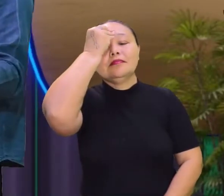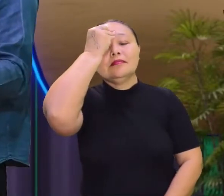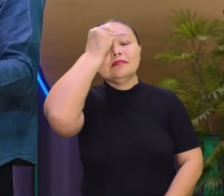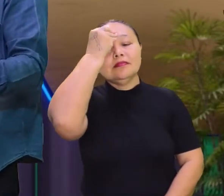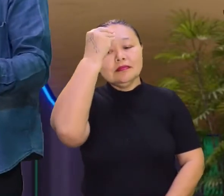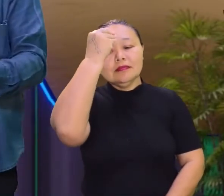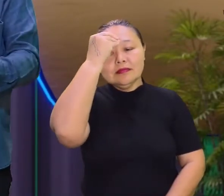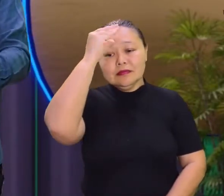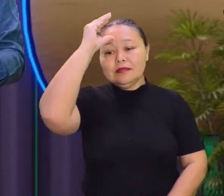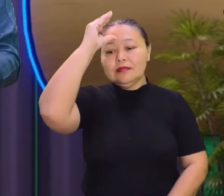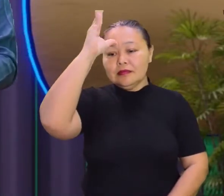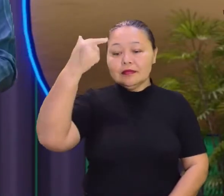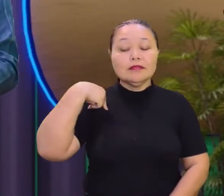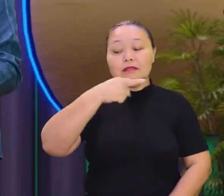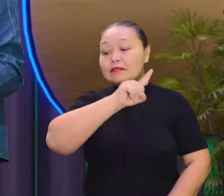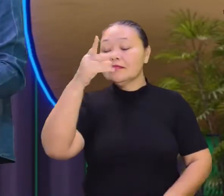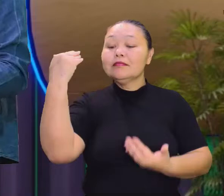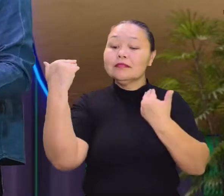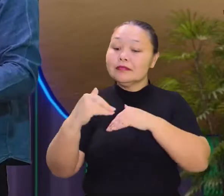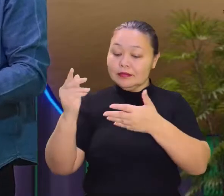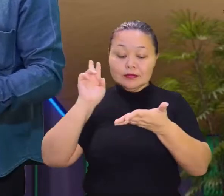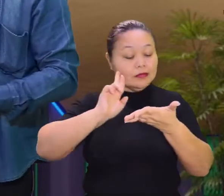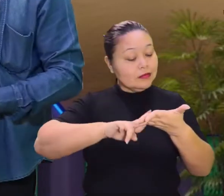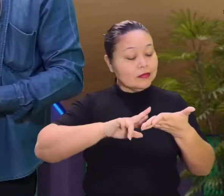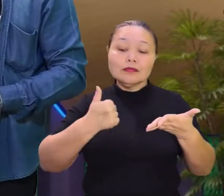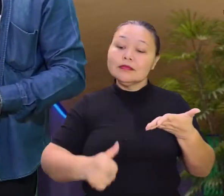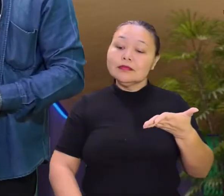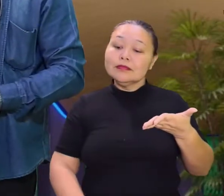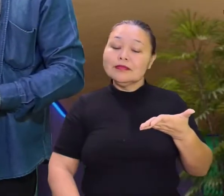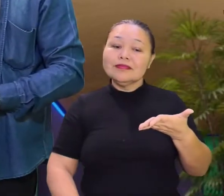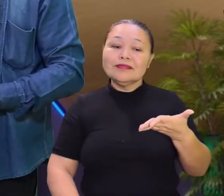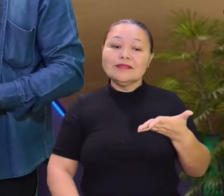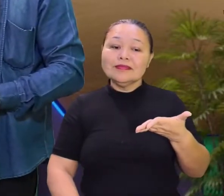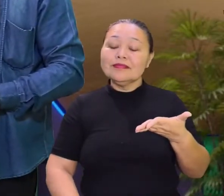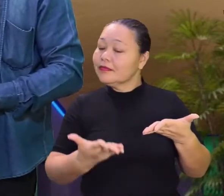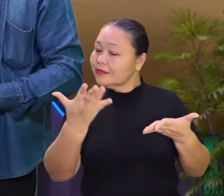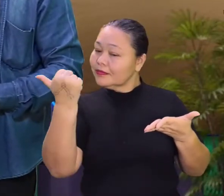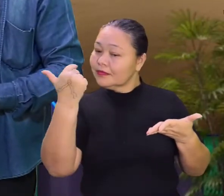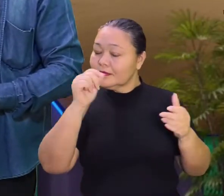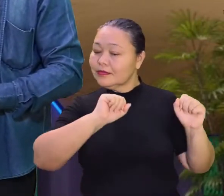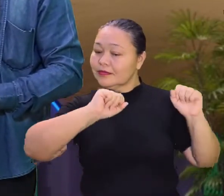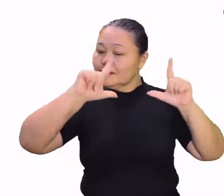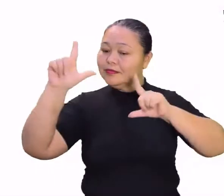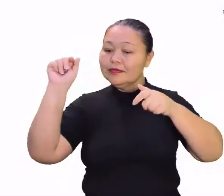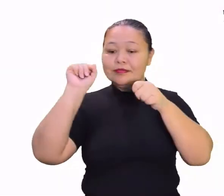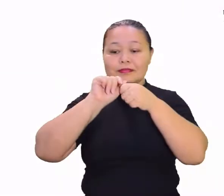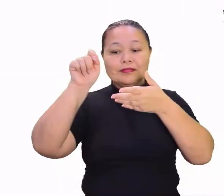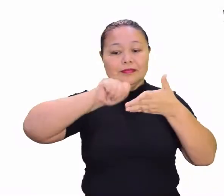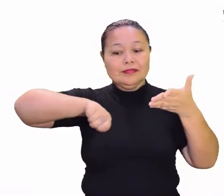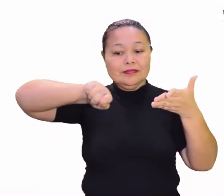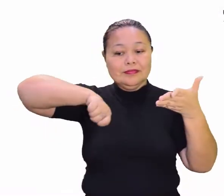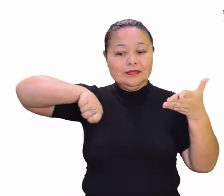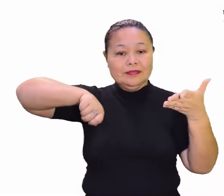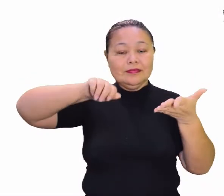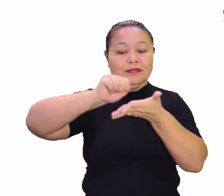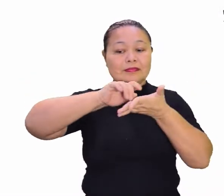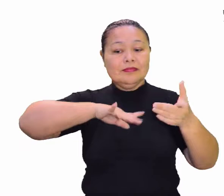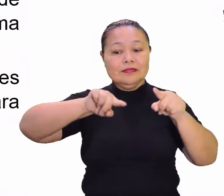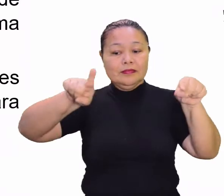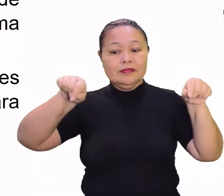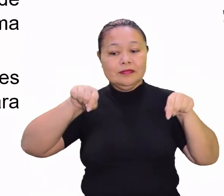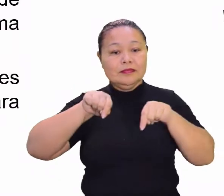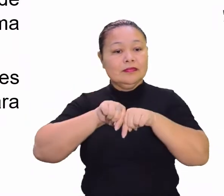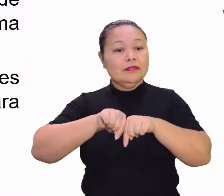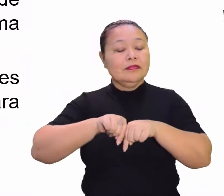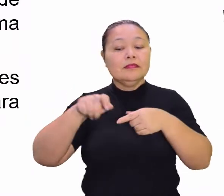O conhecimento para ele levar lá para a prova dele. Com certeza. Isso mesmo. Então vamos lá, de olho na tela, fazer a correção. Atividade de